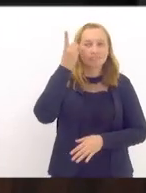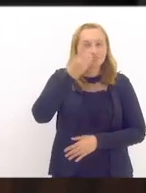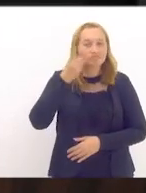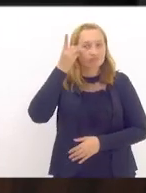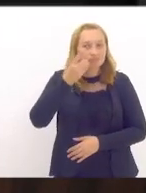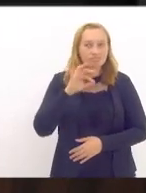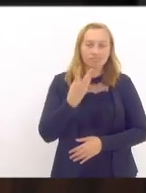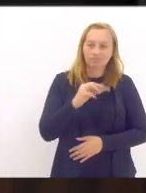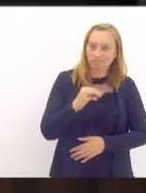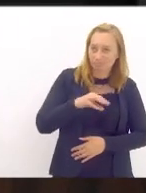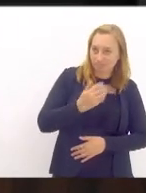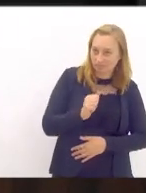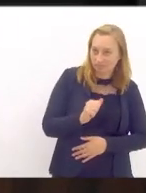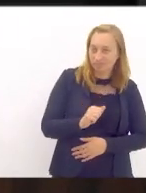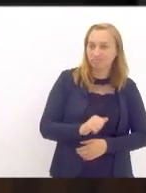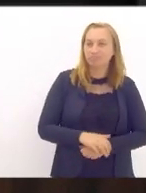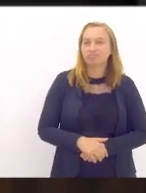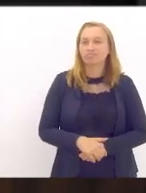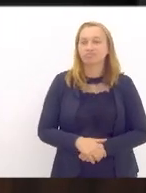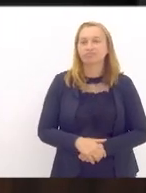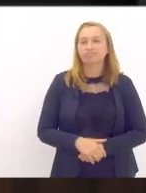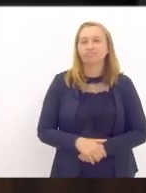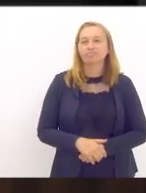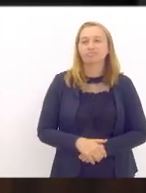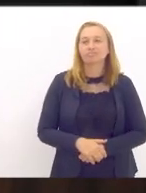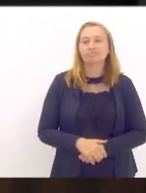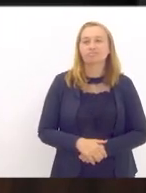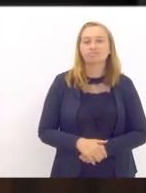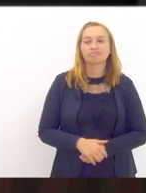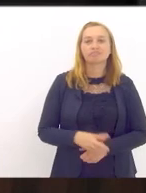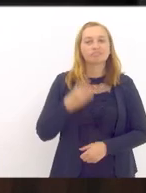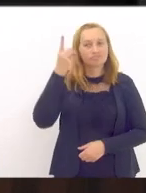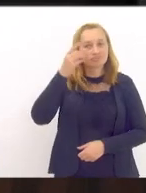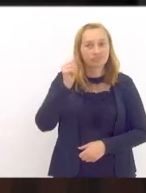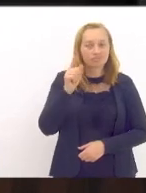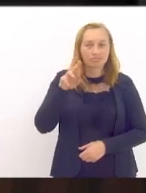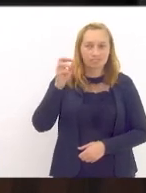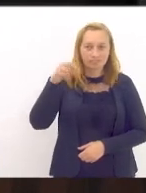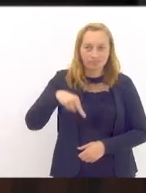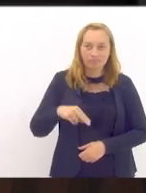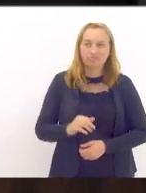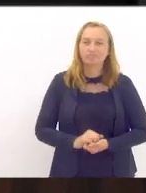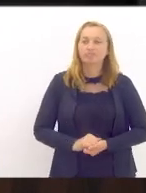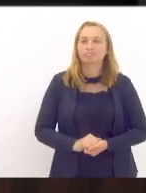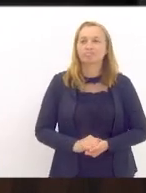Chico Machado Chico Machado Deputado Anderson Moraes